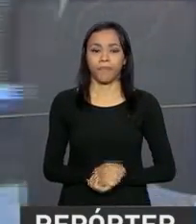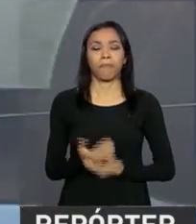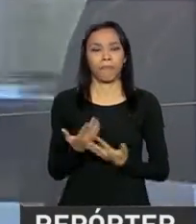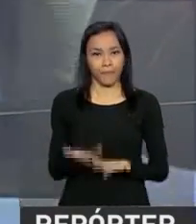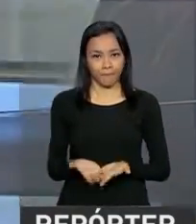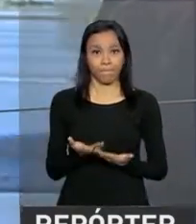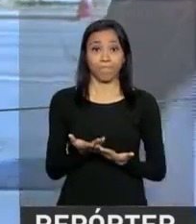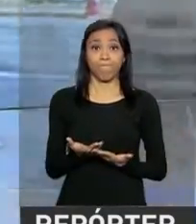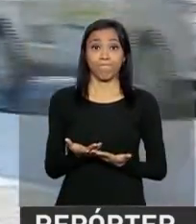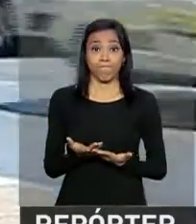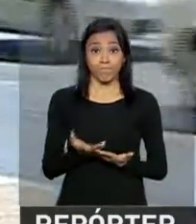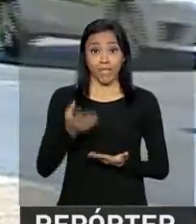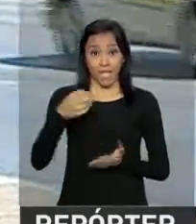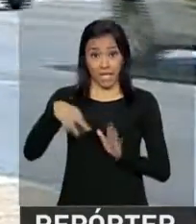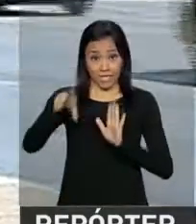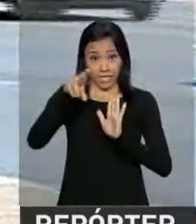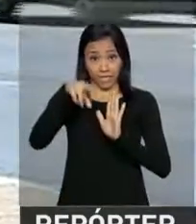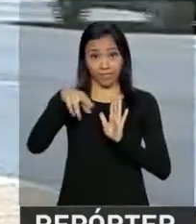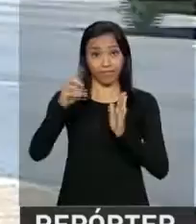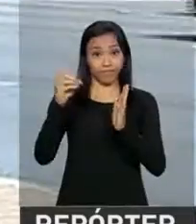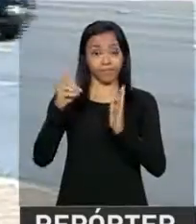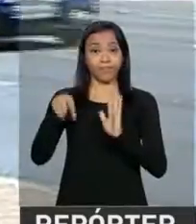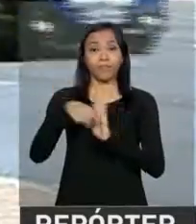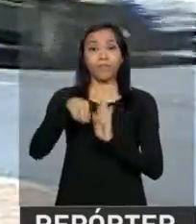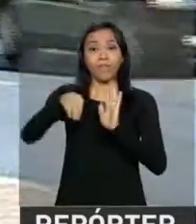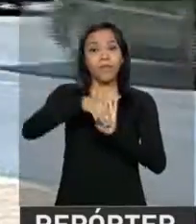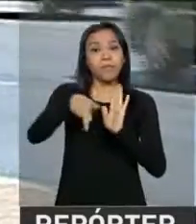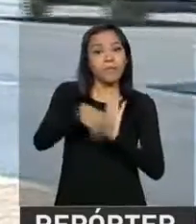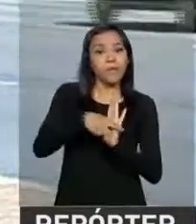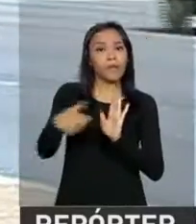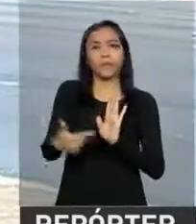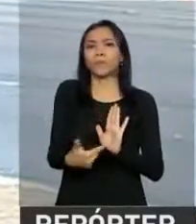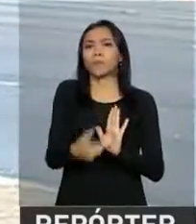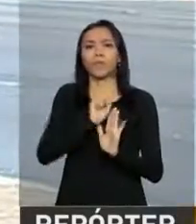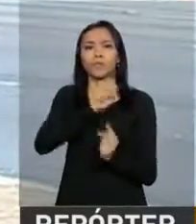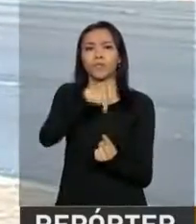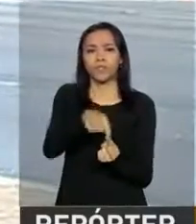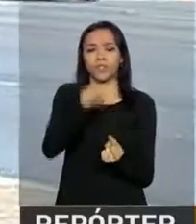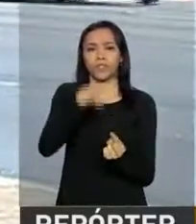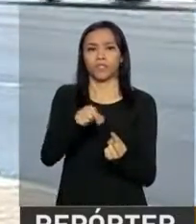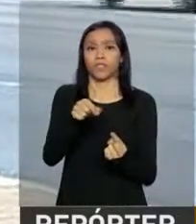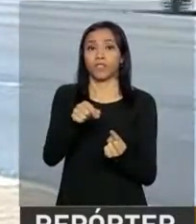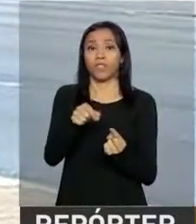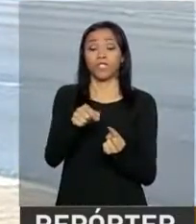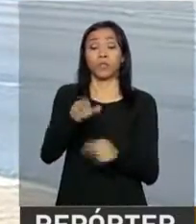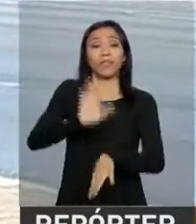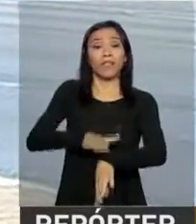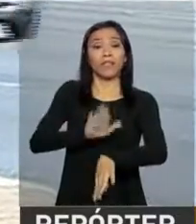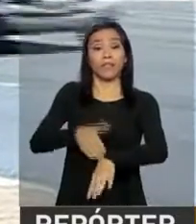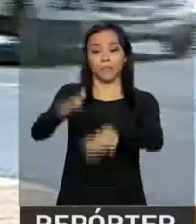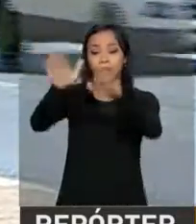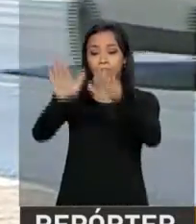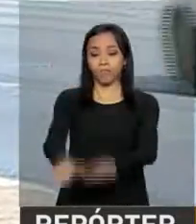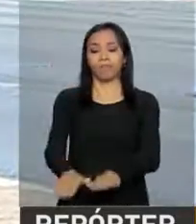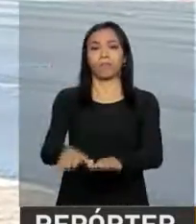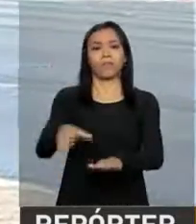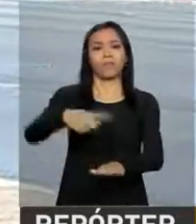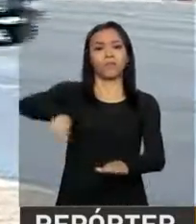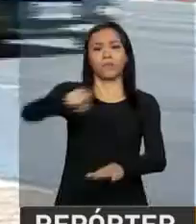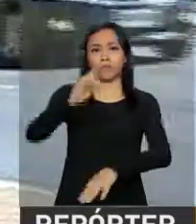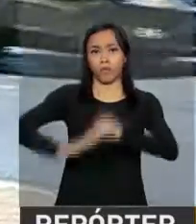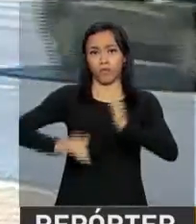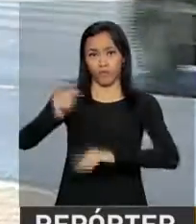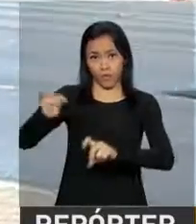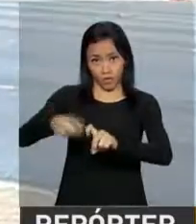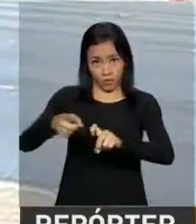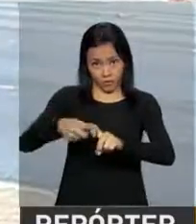Renata, é isso mesmo. A medida provisória que prevê essa ampliação aí do tempo de permanência dos profissionais do